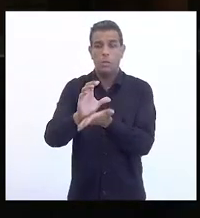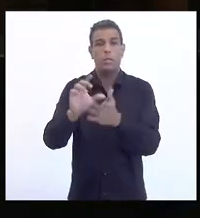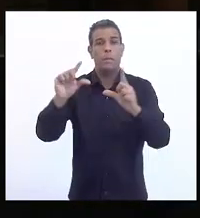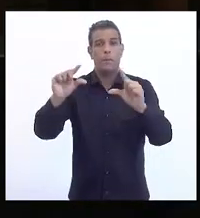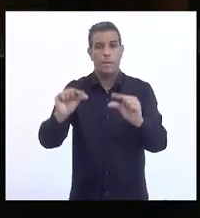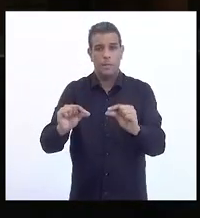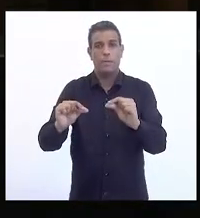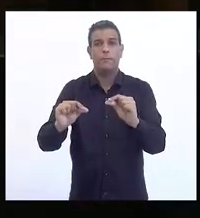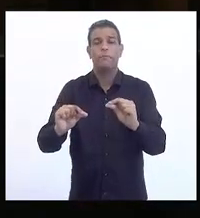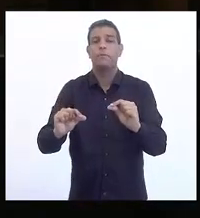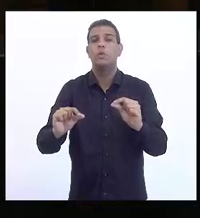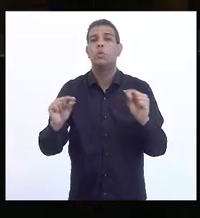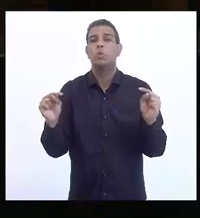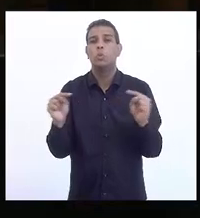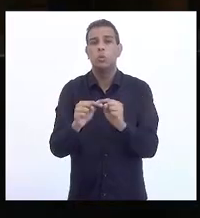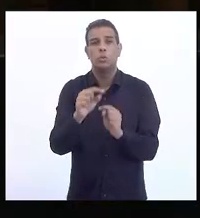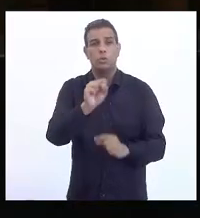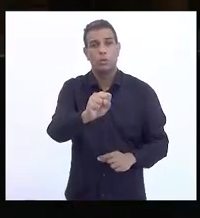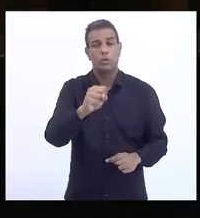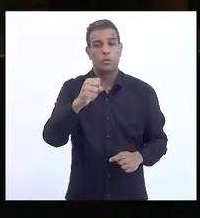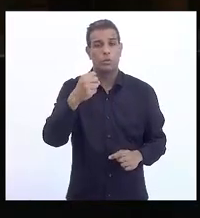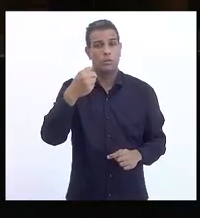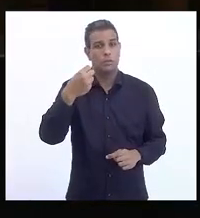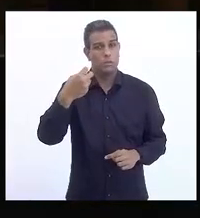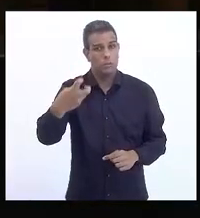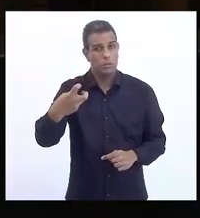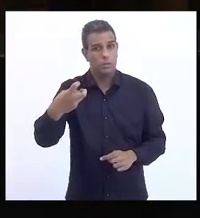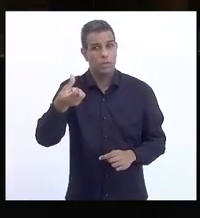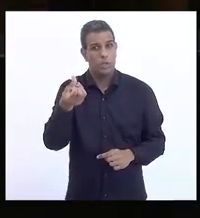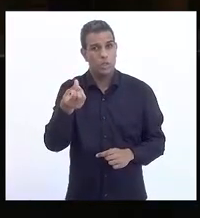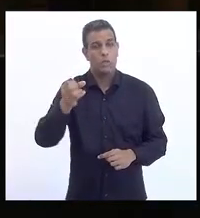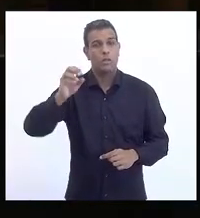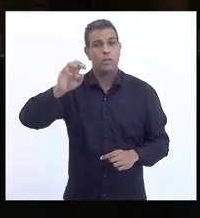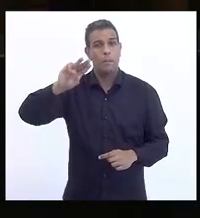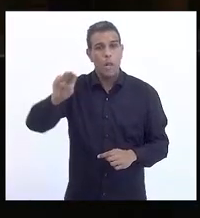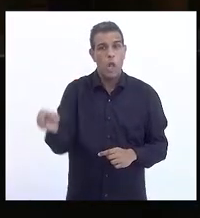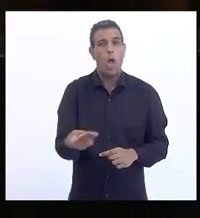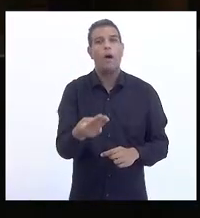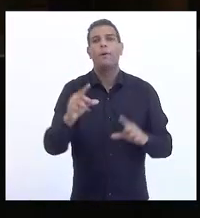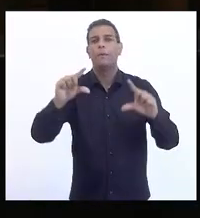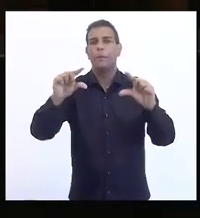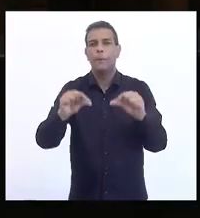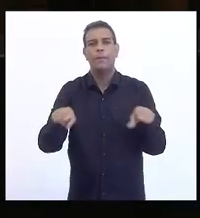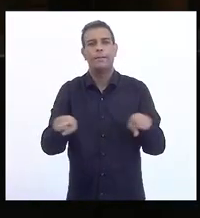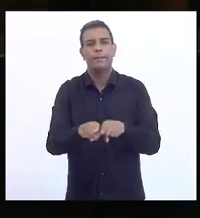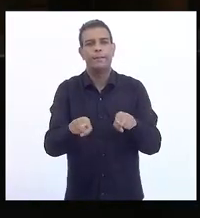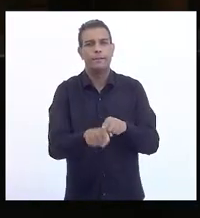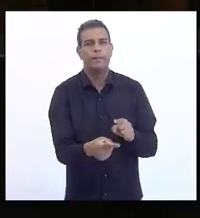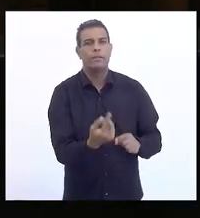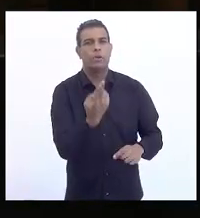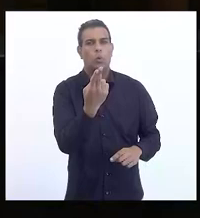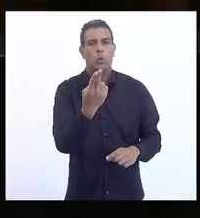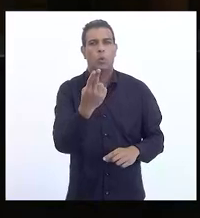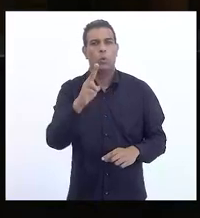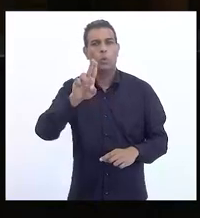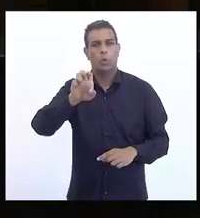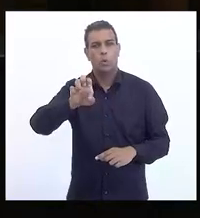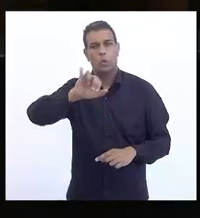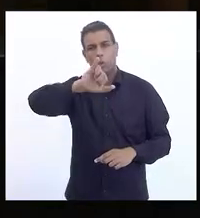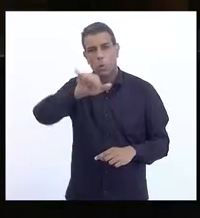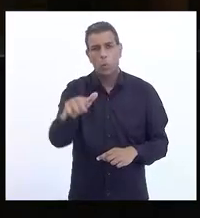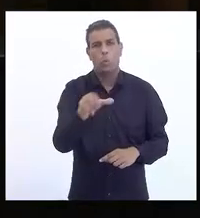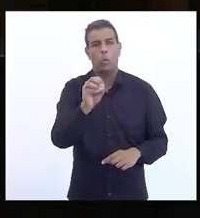menor, menos 86 milhões, assim como a UESO, menos